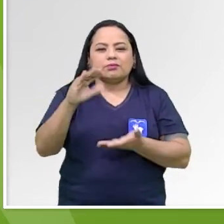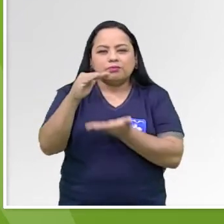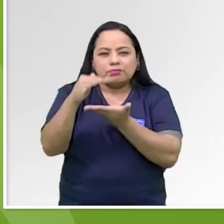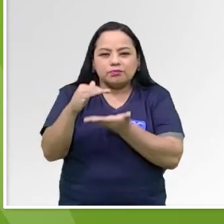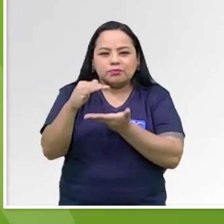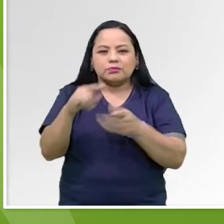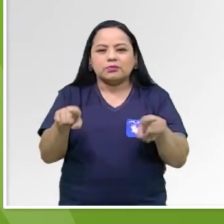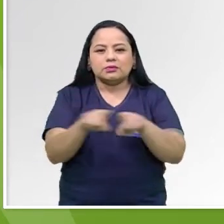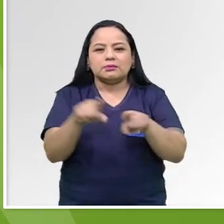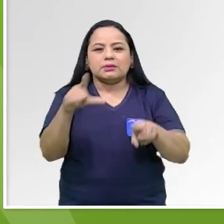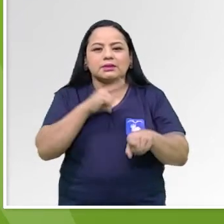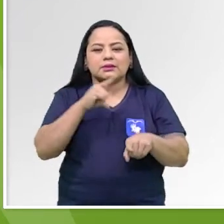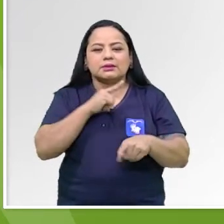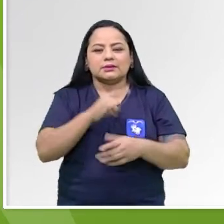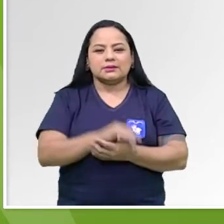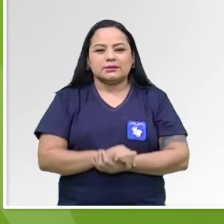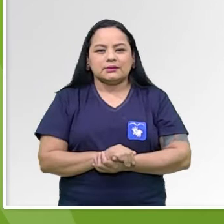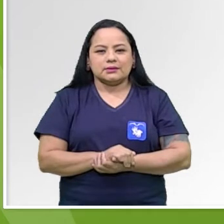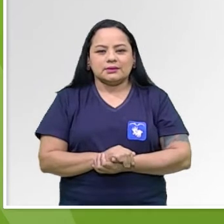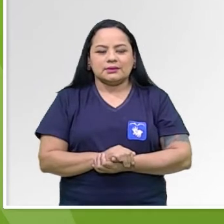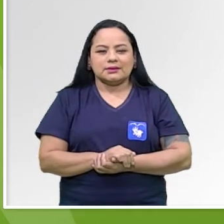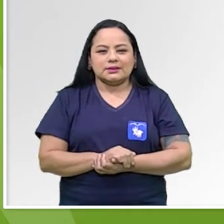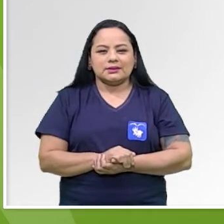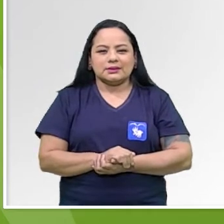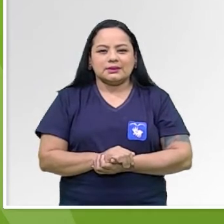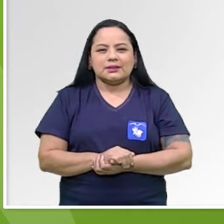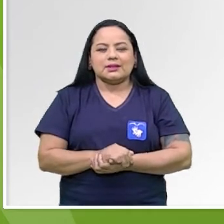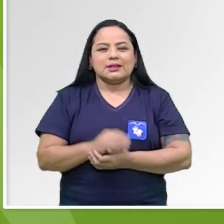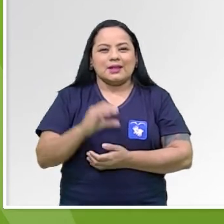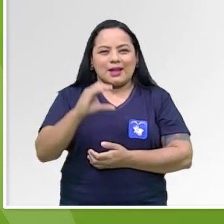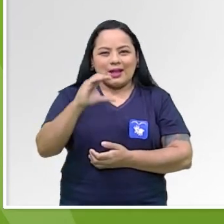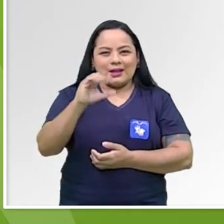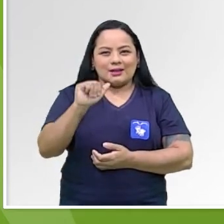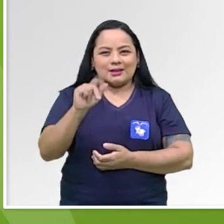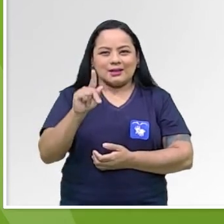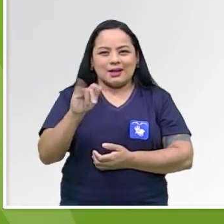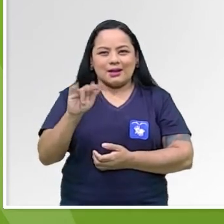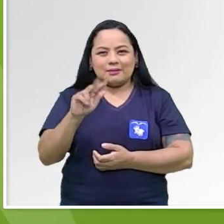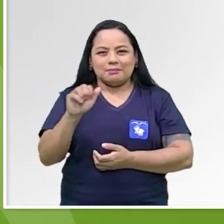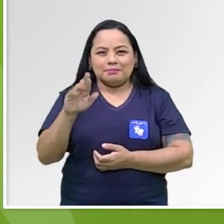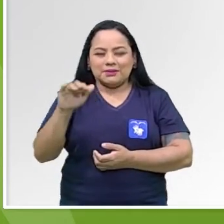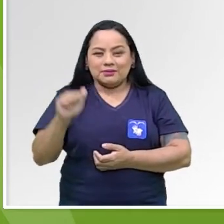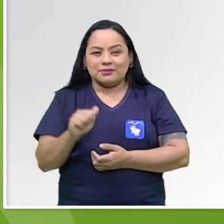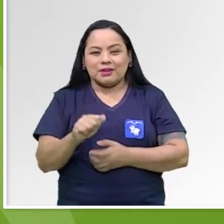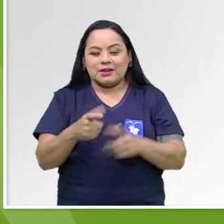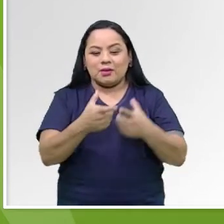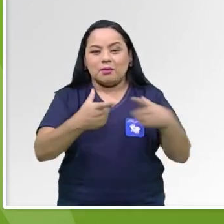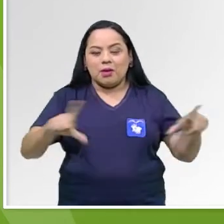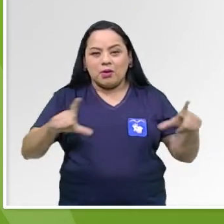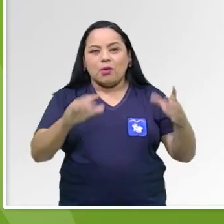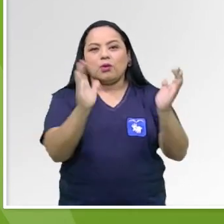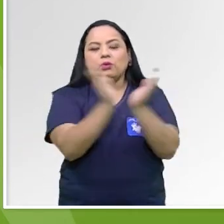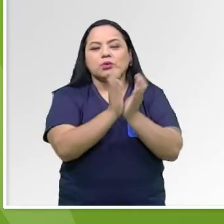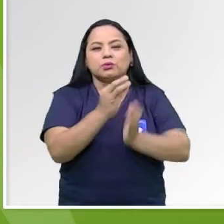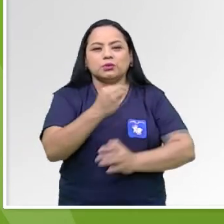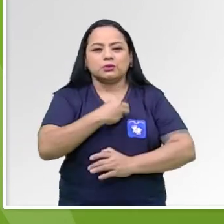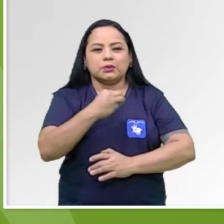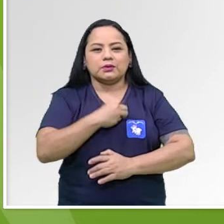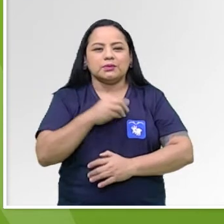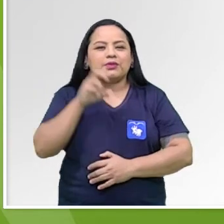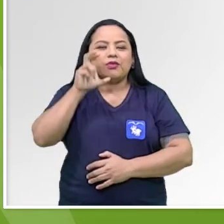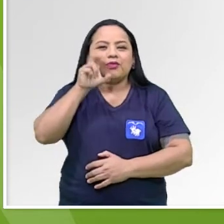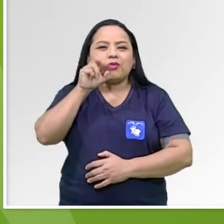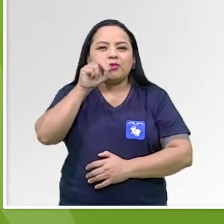aqui uma capivara, ok? Então, eles formam o maior grupo de mamíferos, que são os